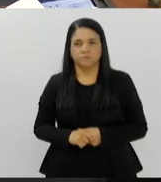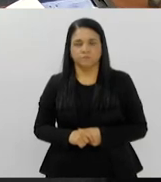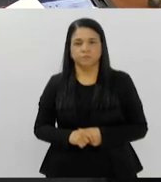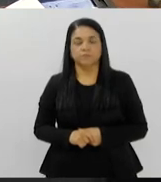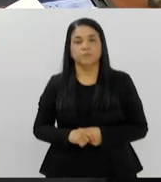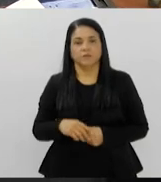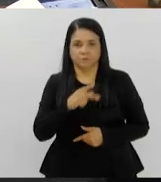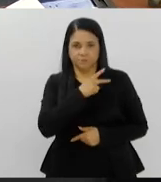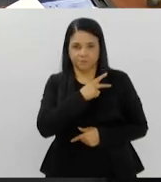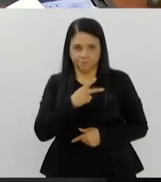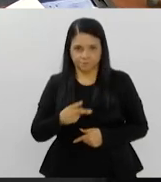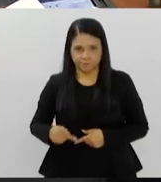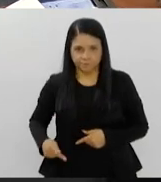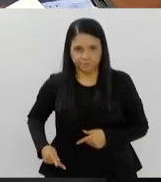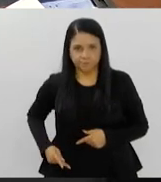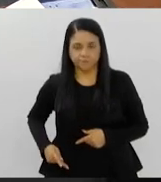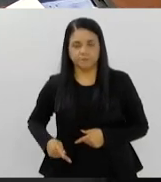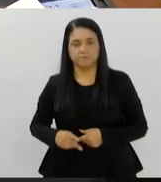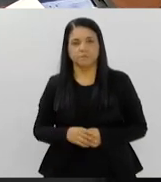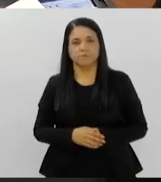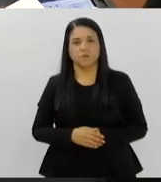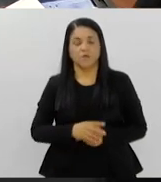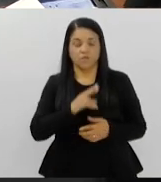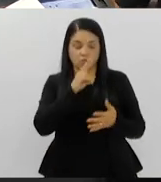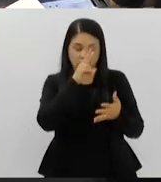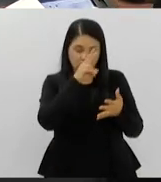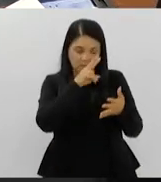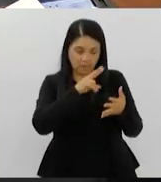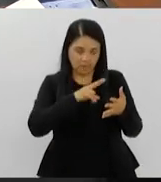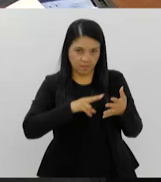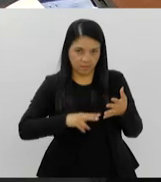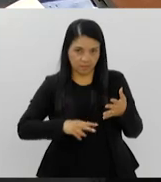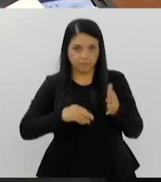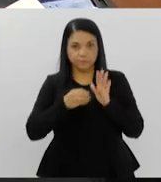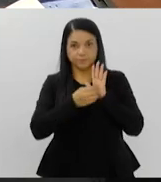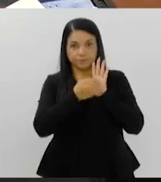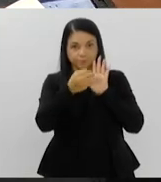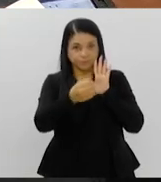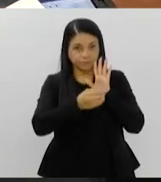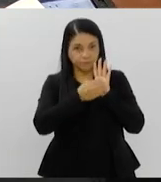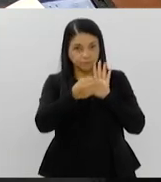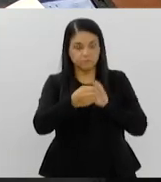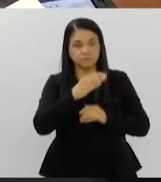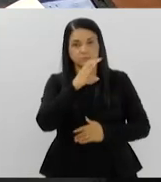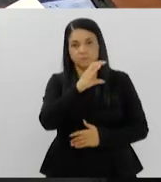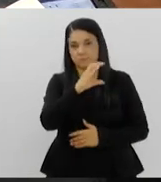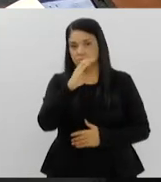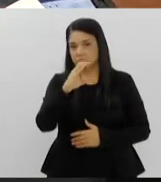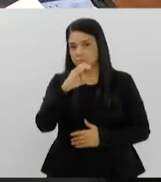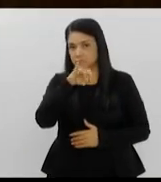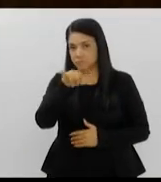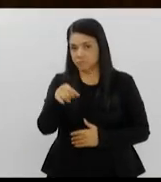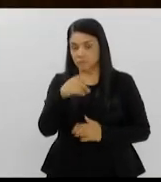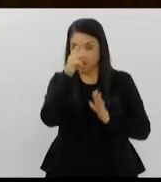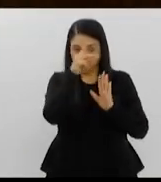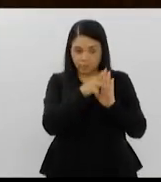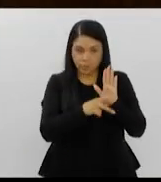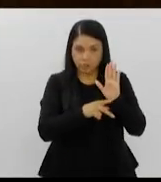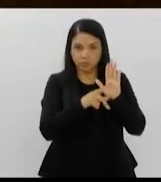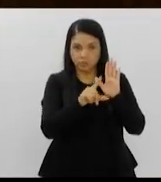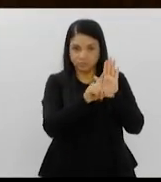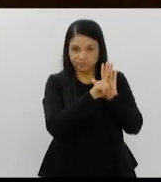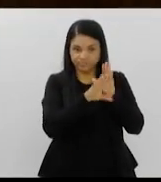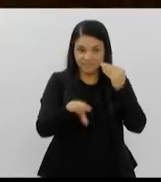Senhora presidente, eu vou ler o parecer da CCJ, que o projeto recebeu